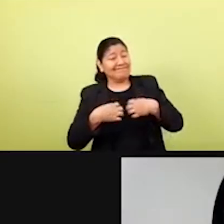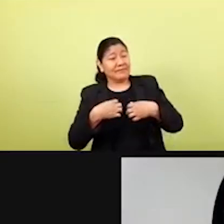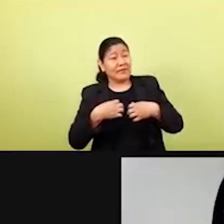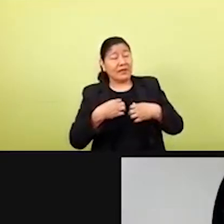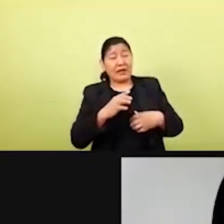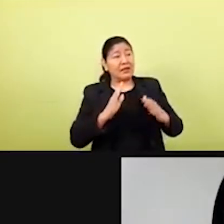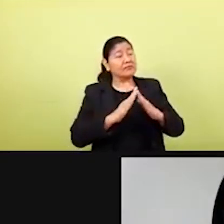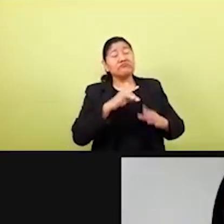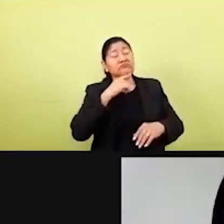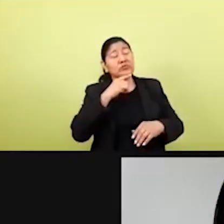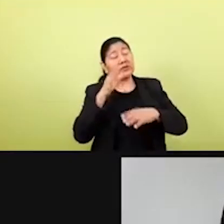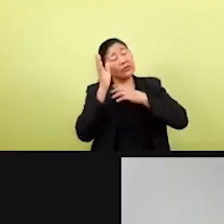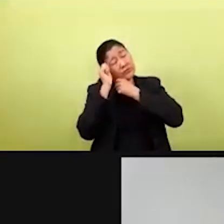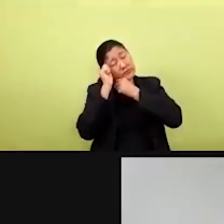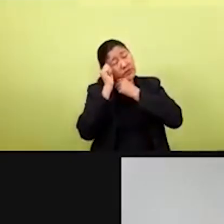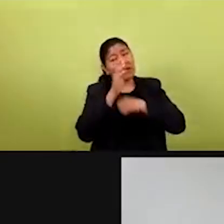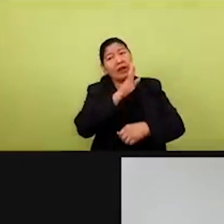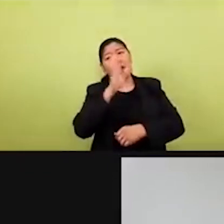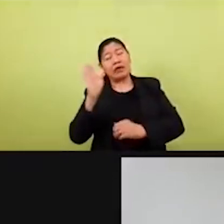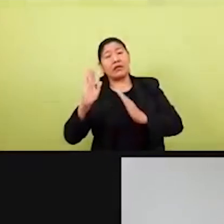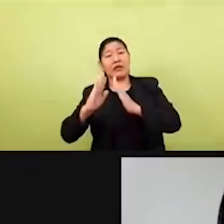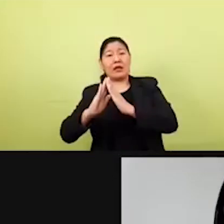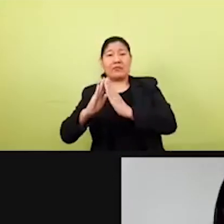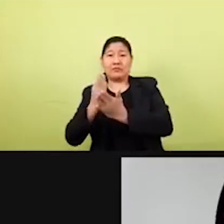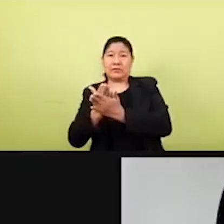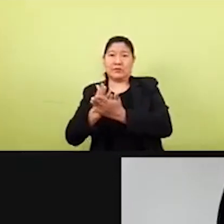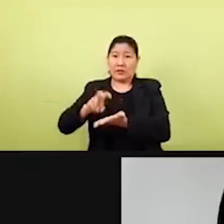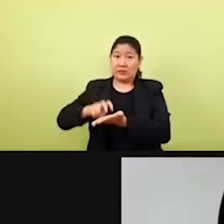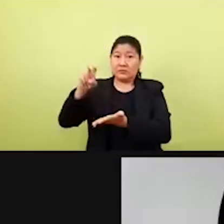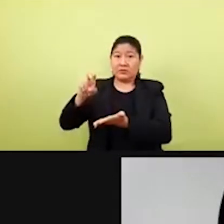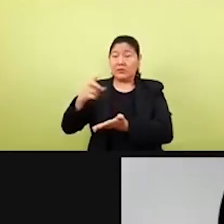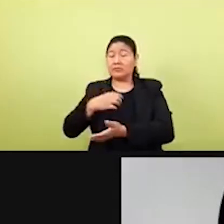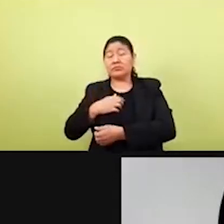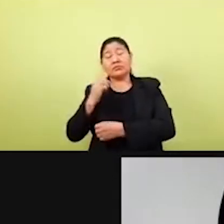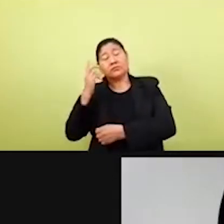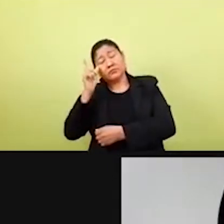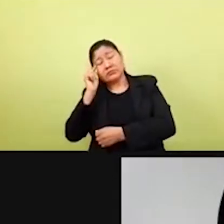na carteira, né? As crianças manifestam nas suas falas